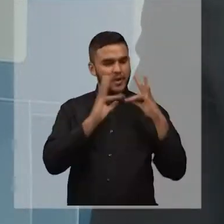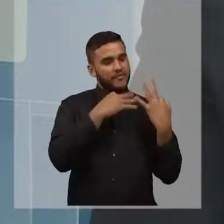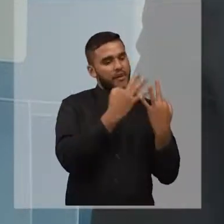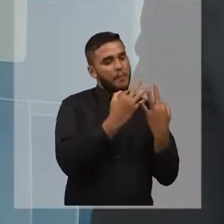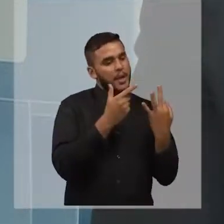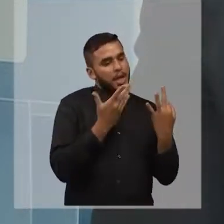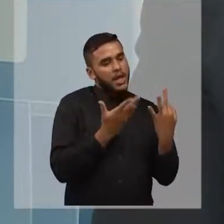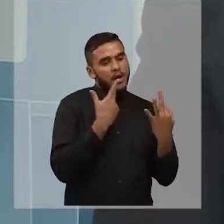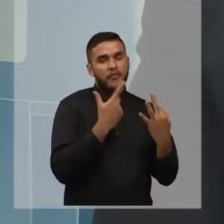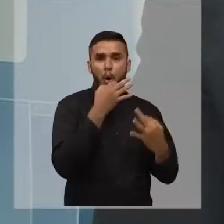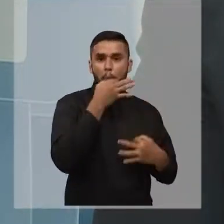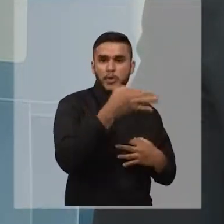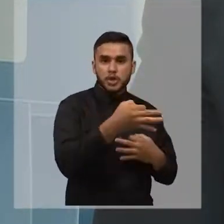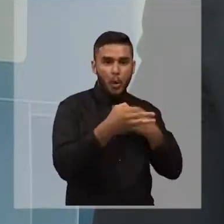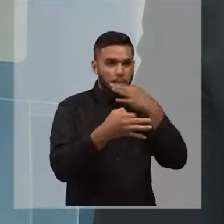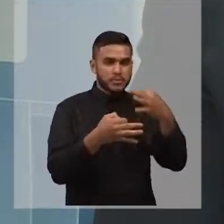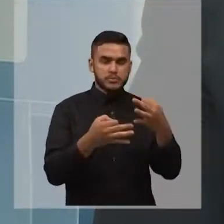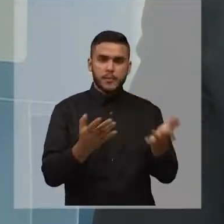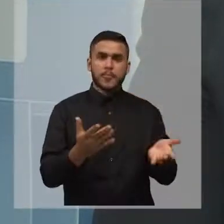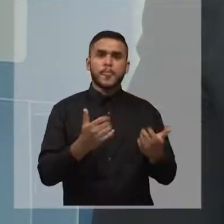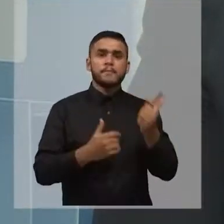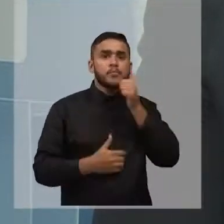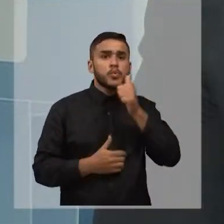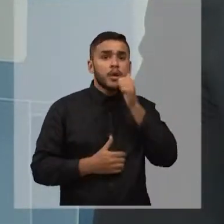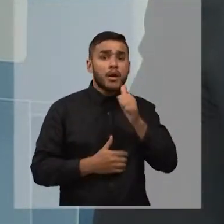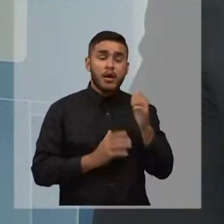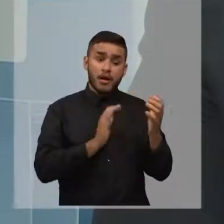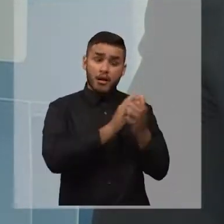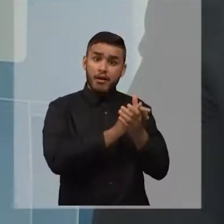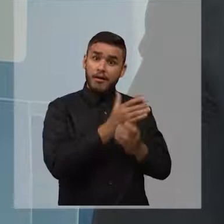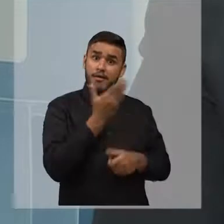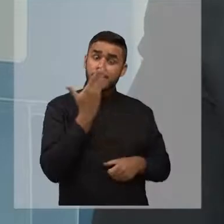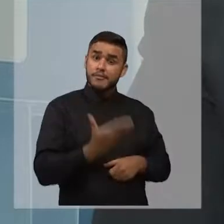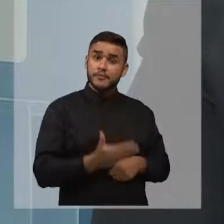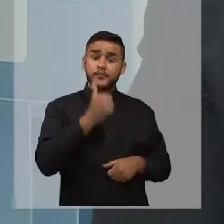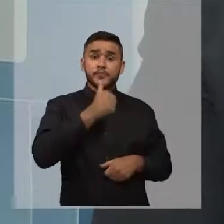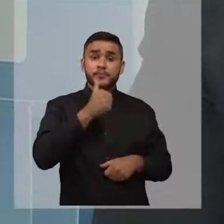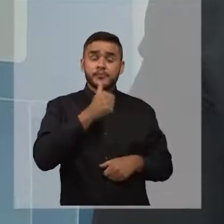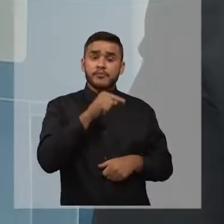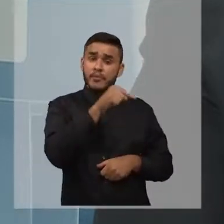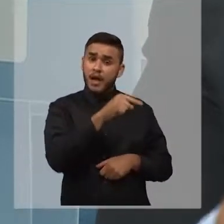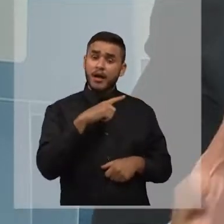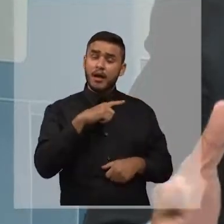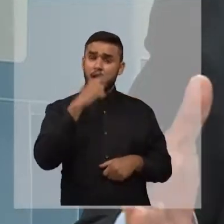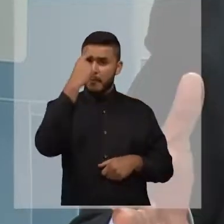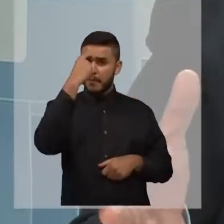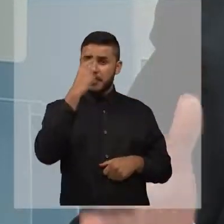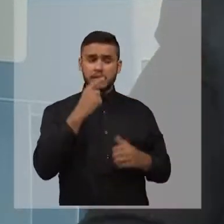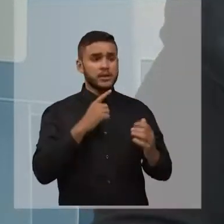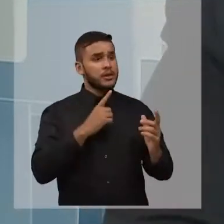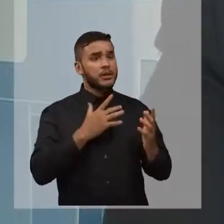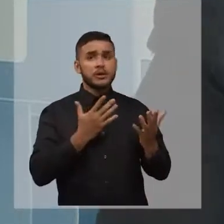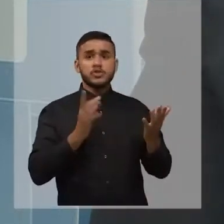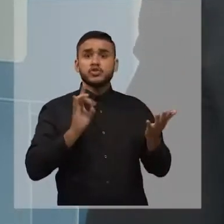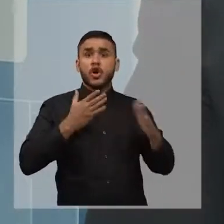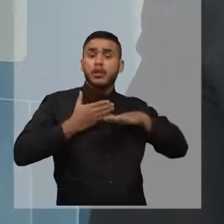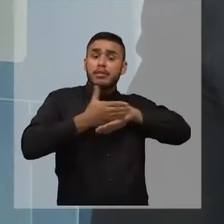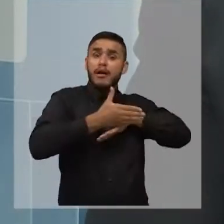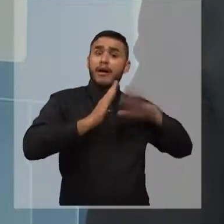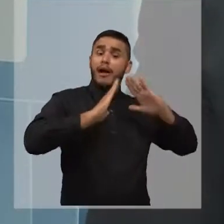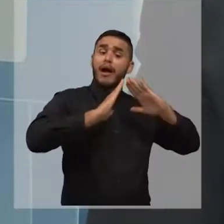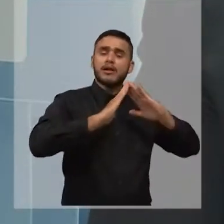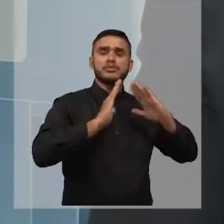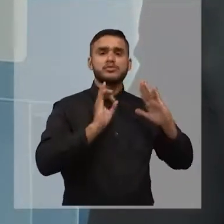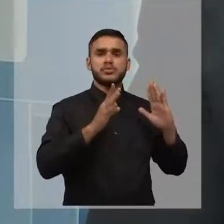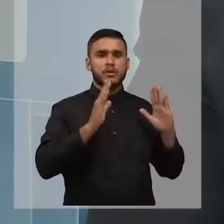dele. A mulher hoje do Bolsonaro é uma figura que se encontra do Bolsonaro a partir do momento que ele entra em casa. Daí